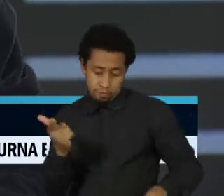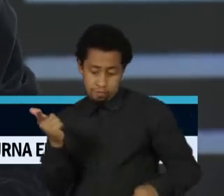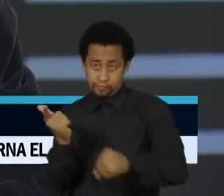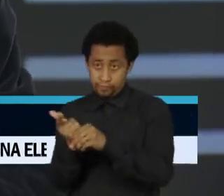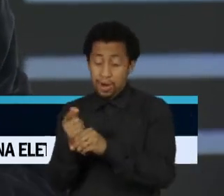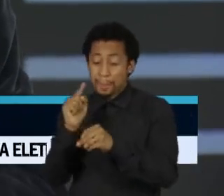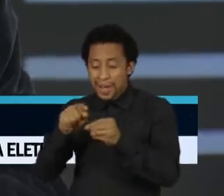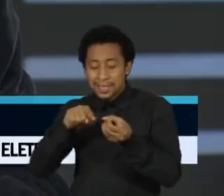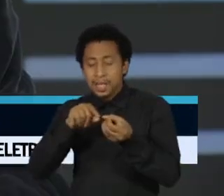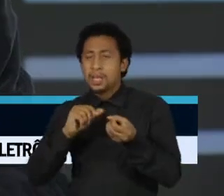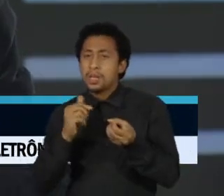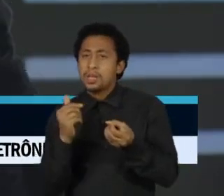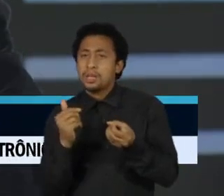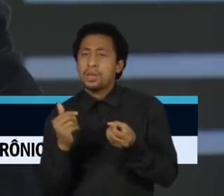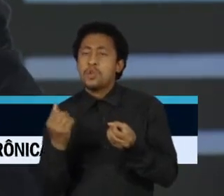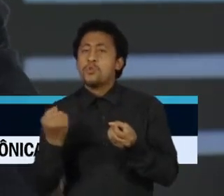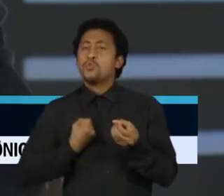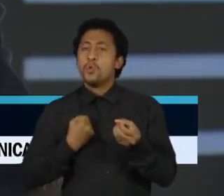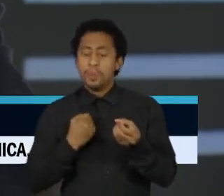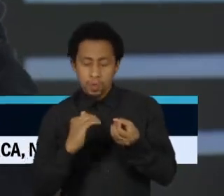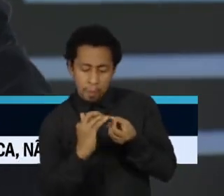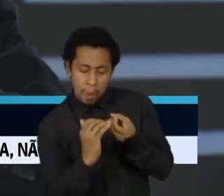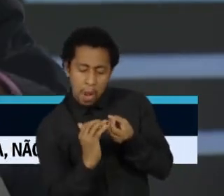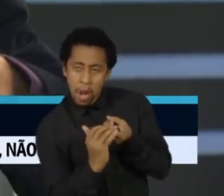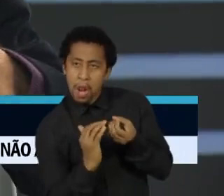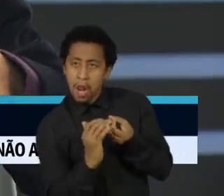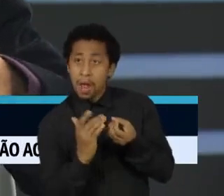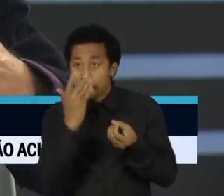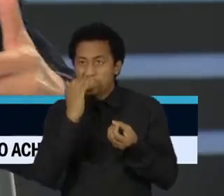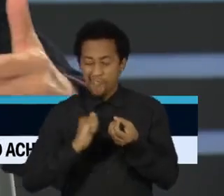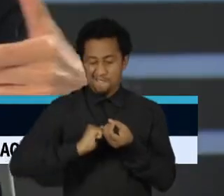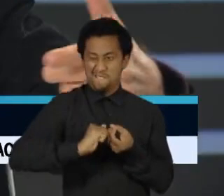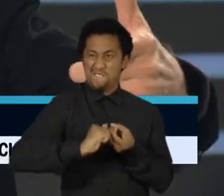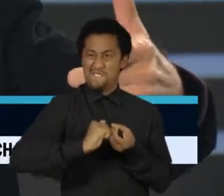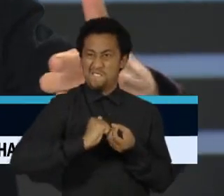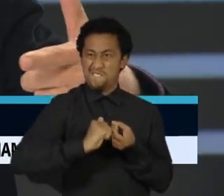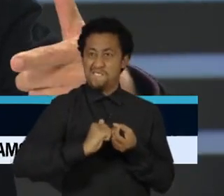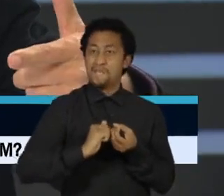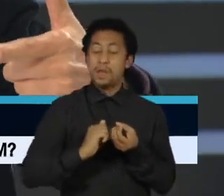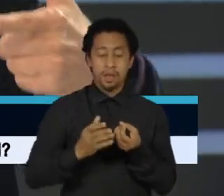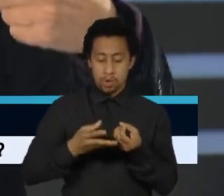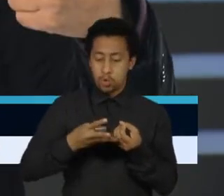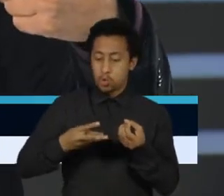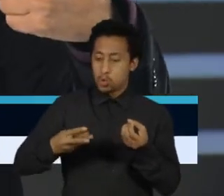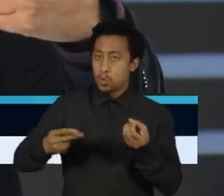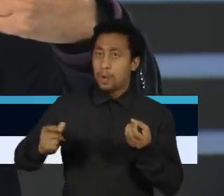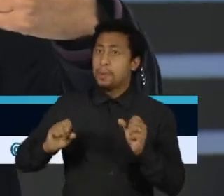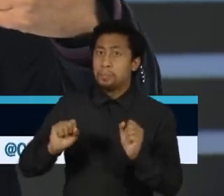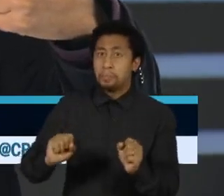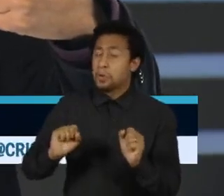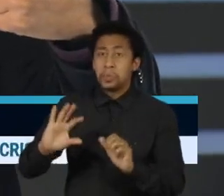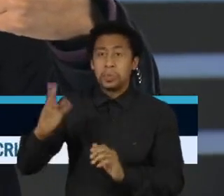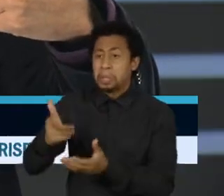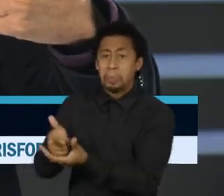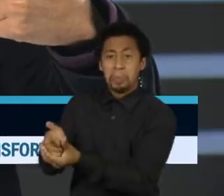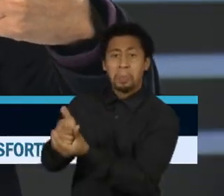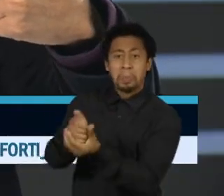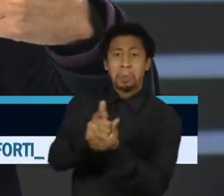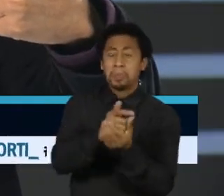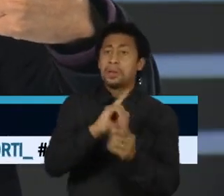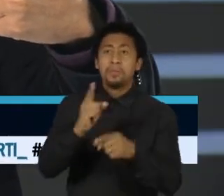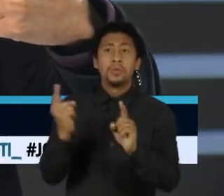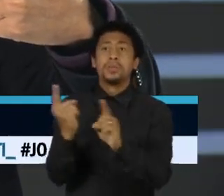quantas vezes eu vejo, estou lembrando até de uma cena do presidente da República com uma garotinha no colo ensinando a